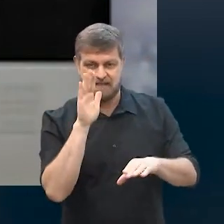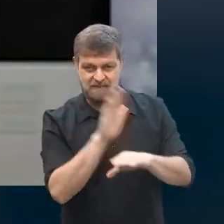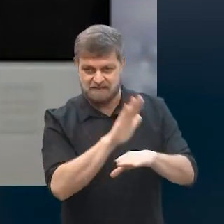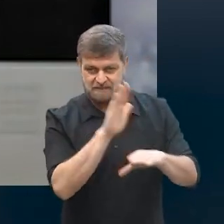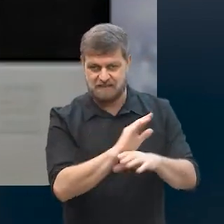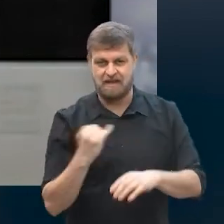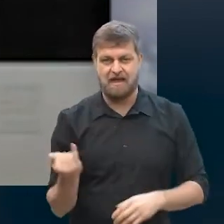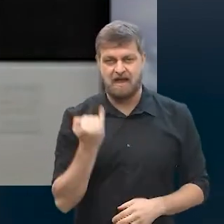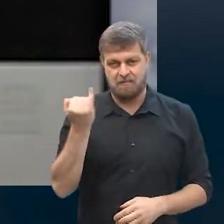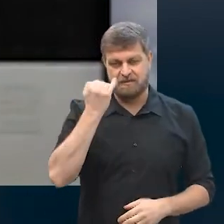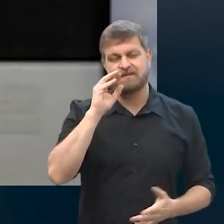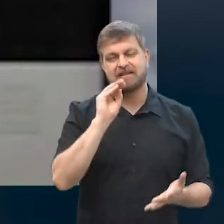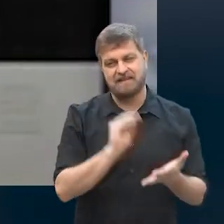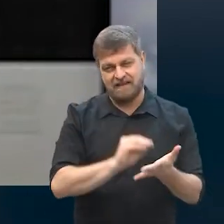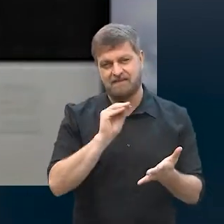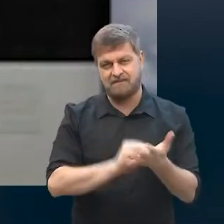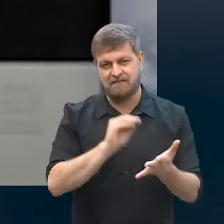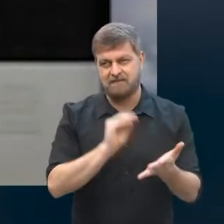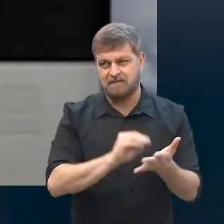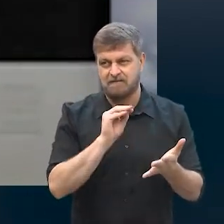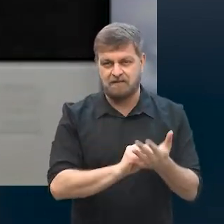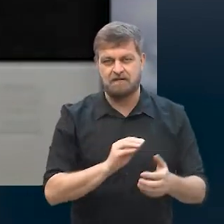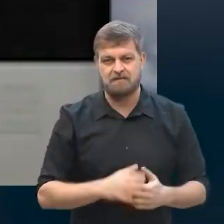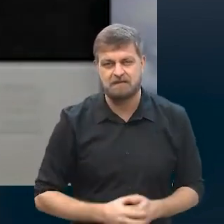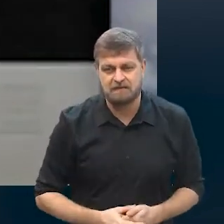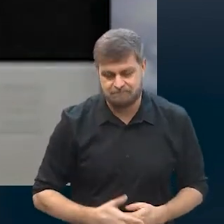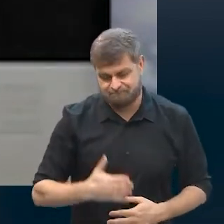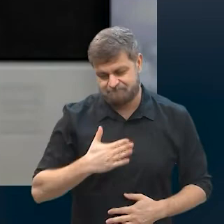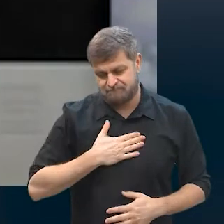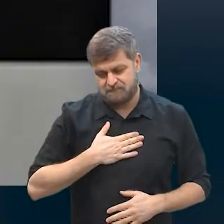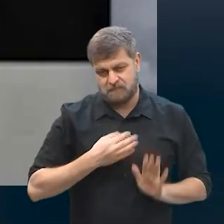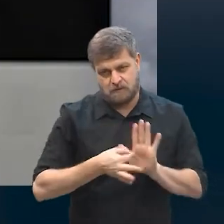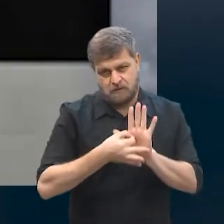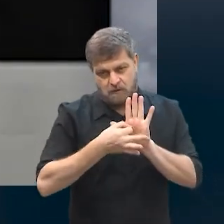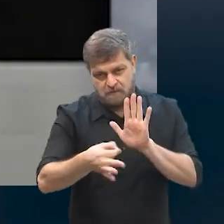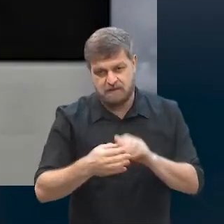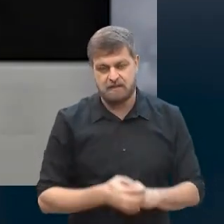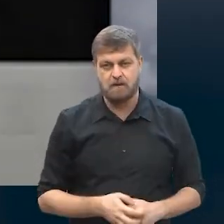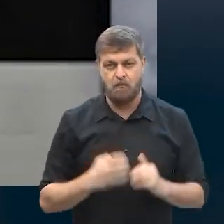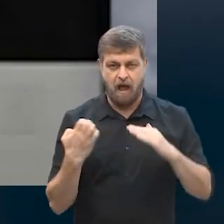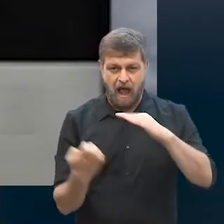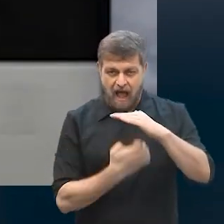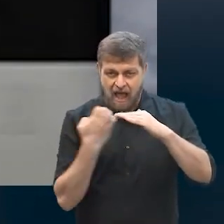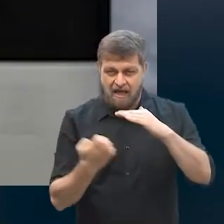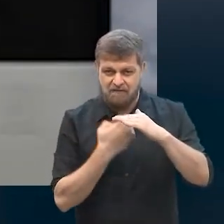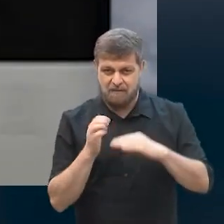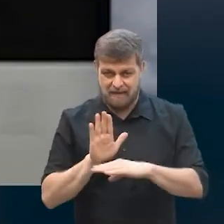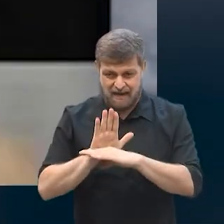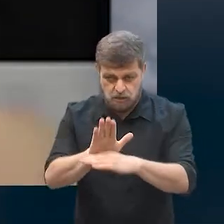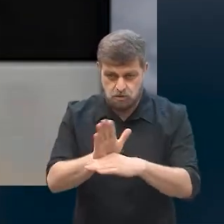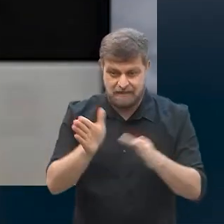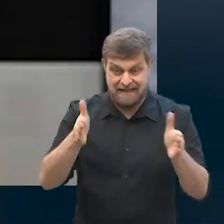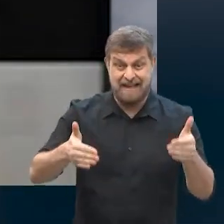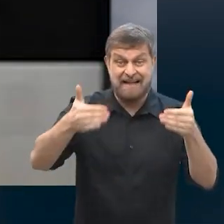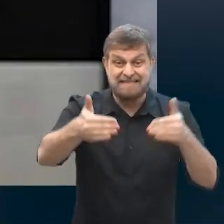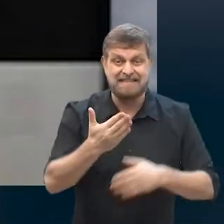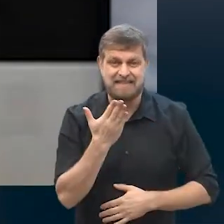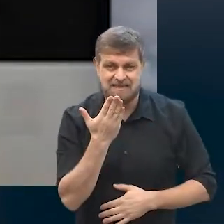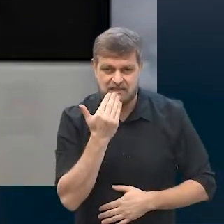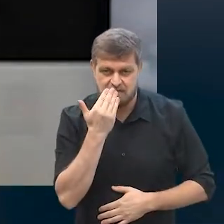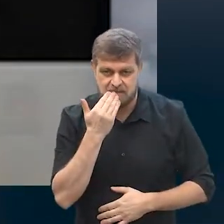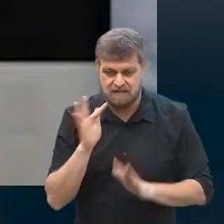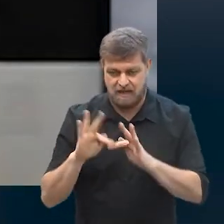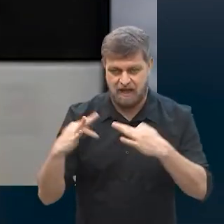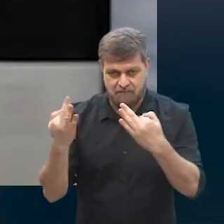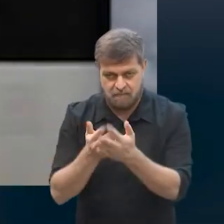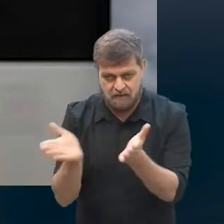que falta isso ainda para mim. A fábrica hoje ajuda muito com cesta básica, a gente ajuda